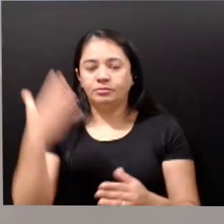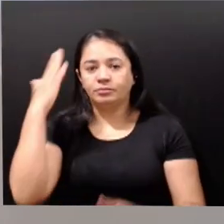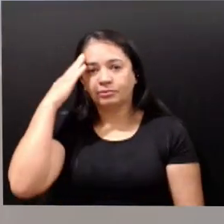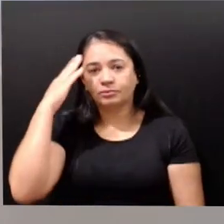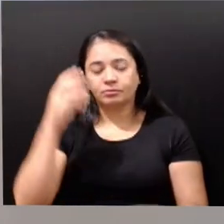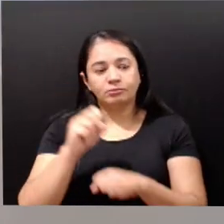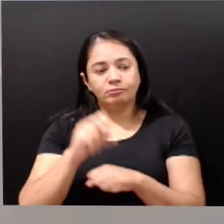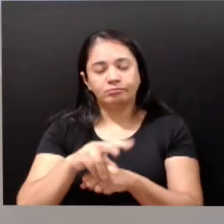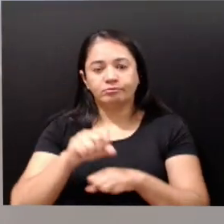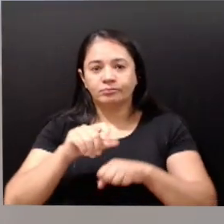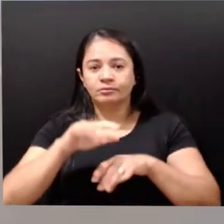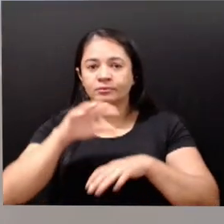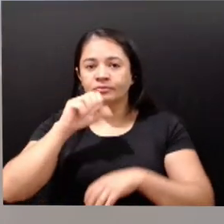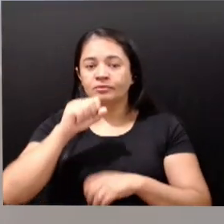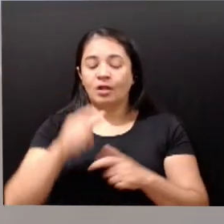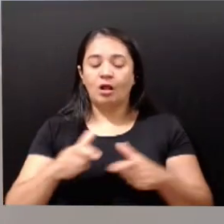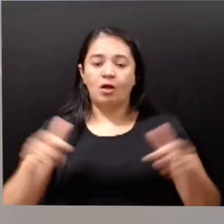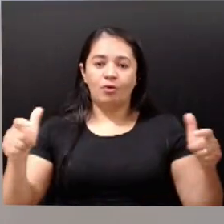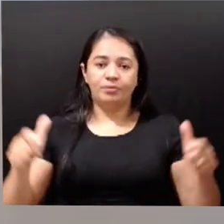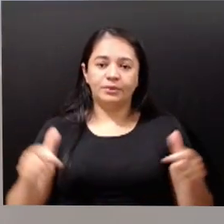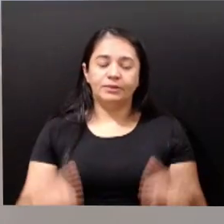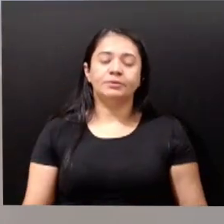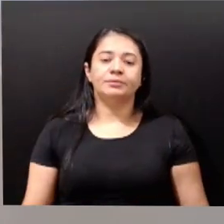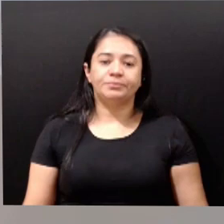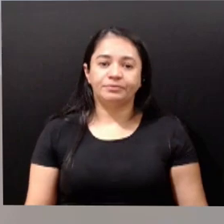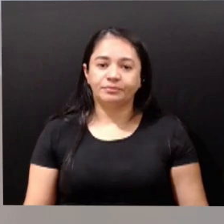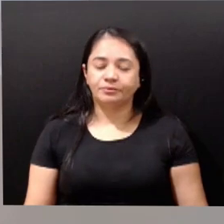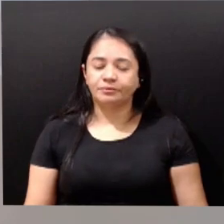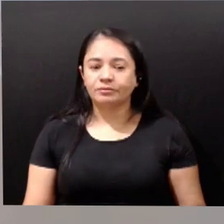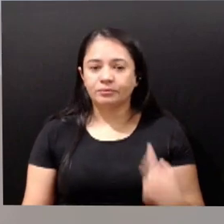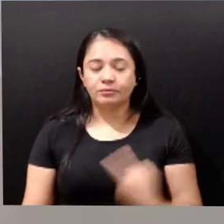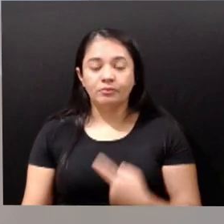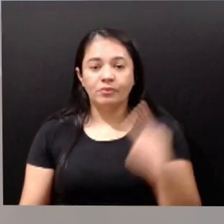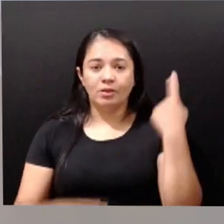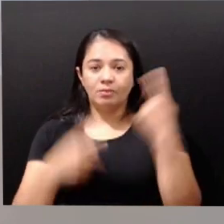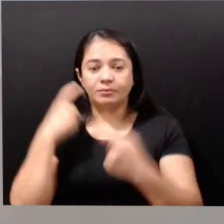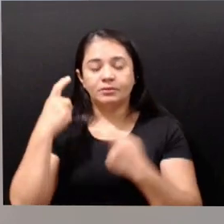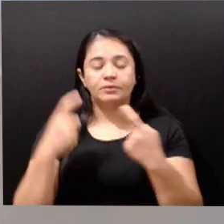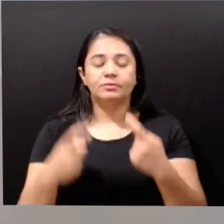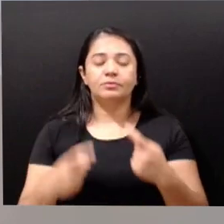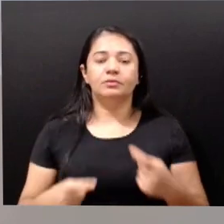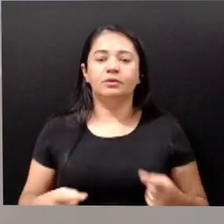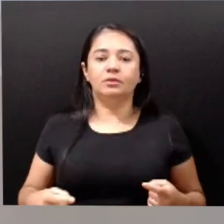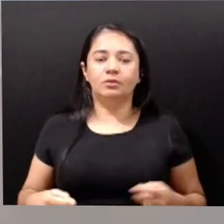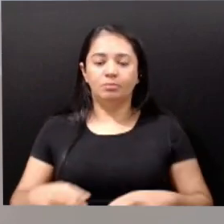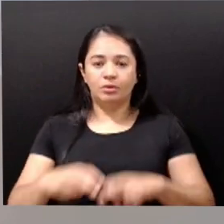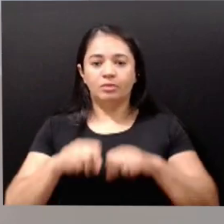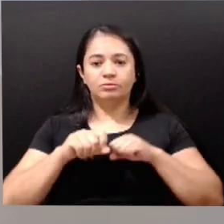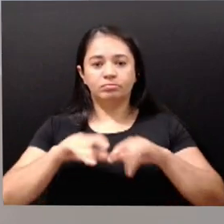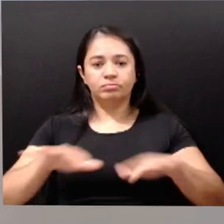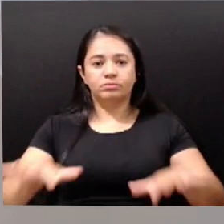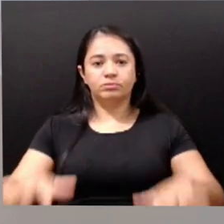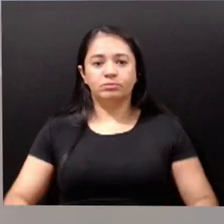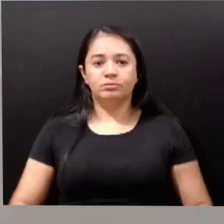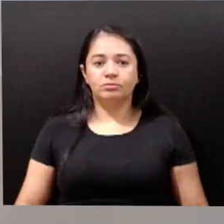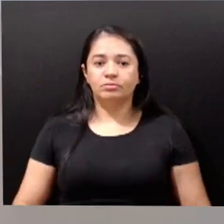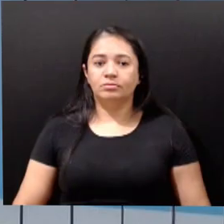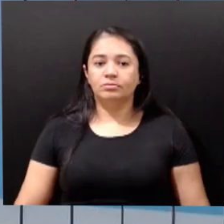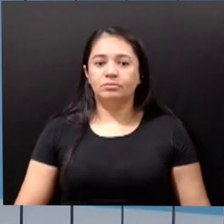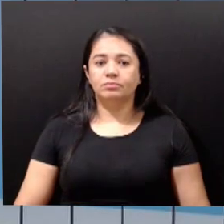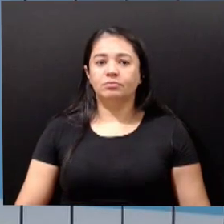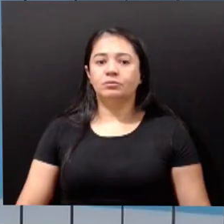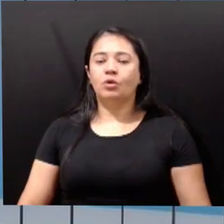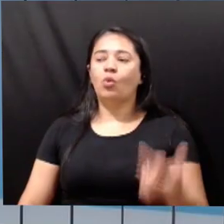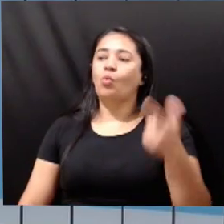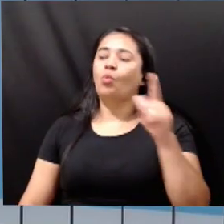vírus respiratórios aumentam de forma expressiva, os resfriados, e essas são a nossa maior preocupação por essa via de transmissão. E,